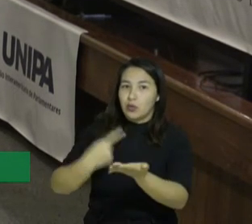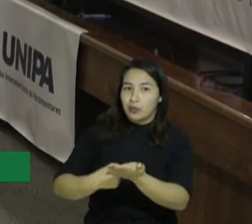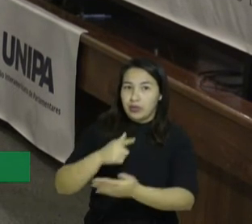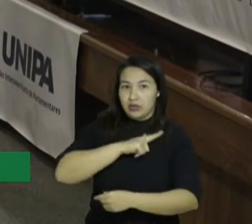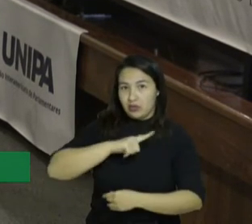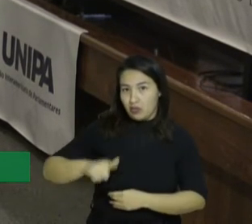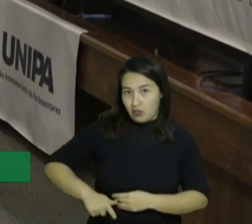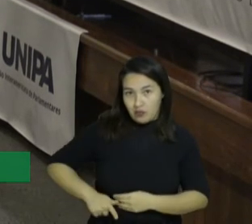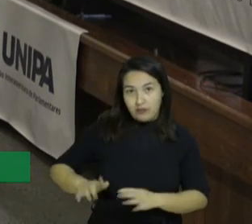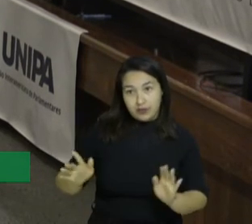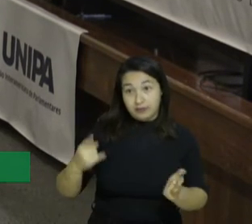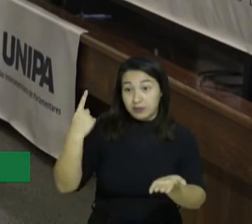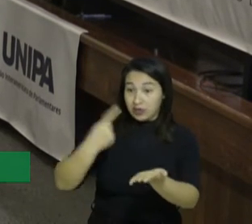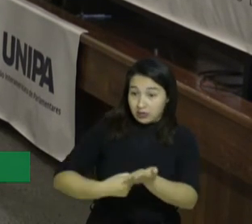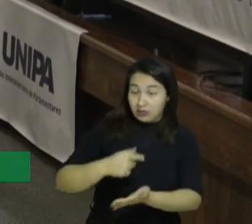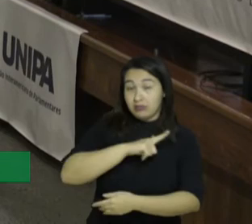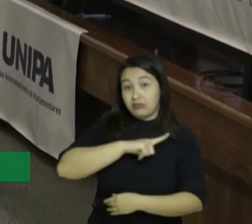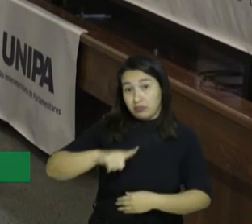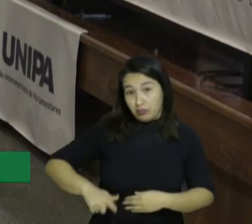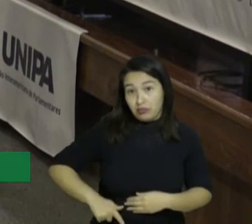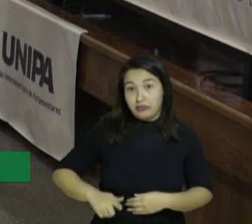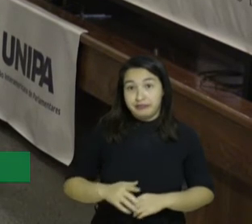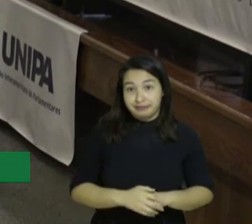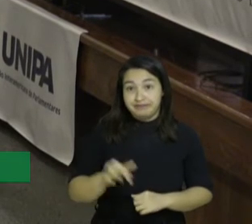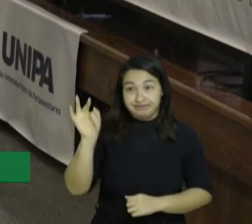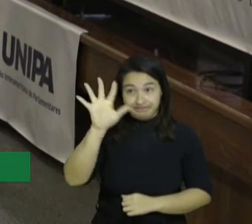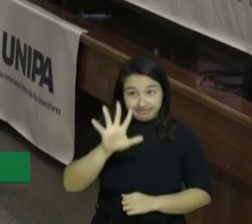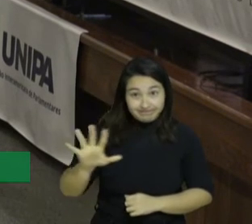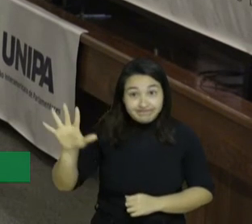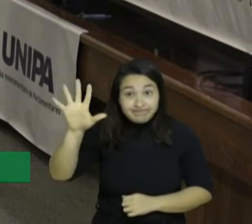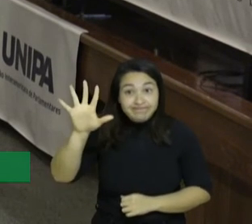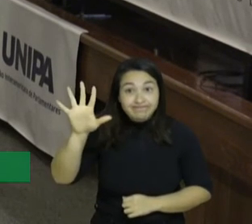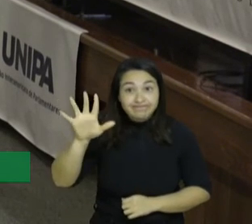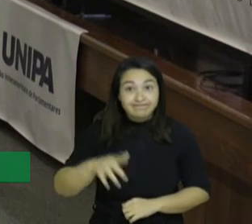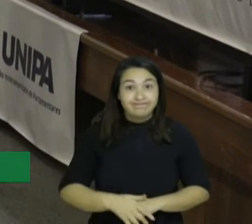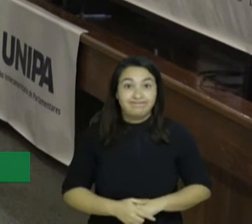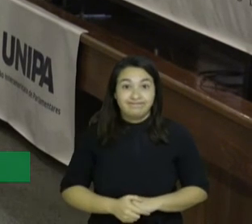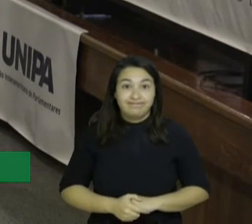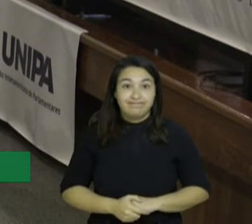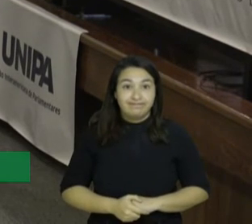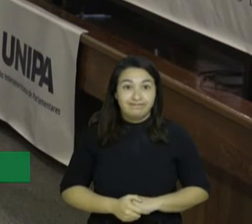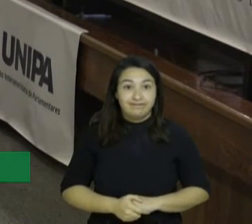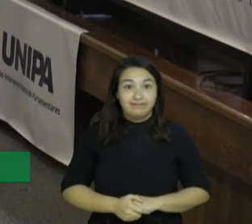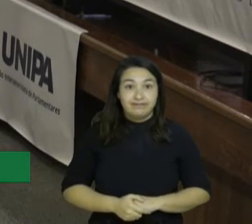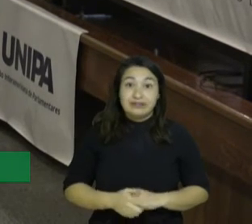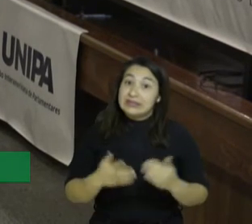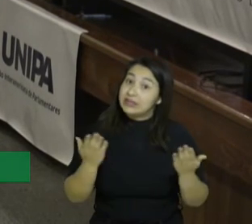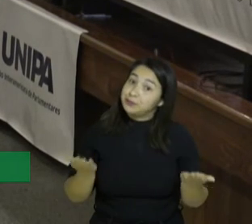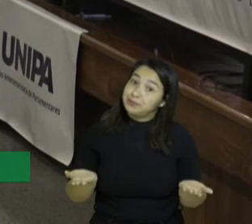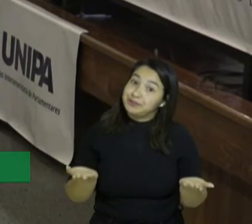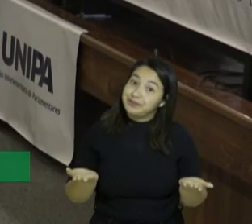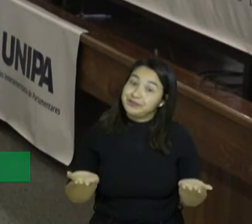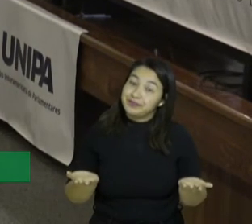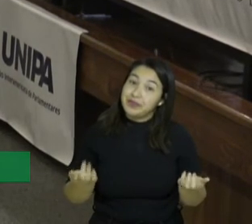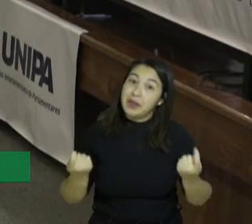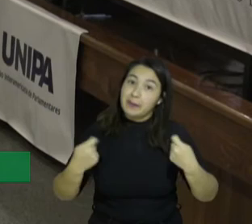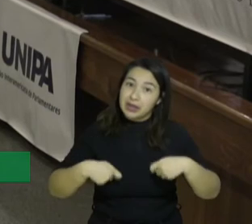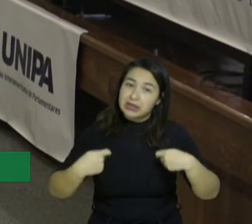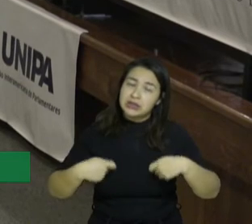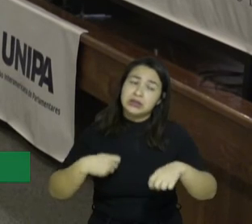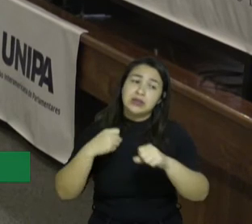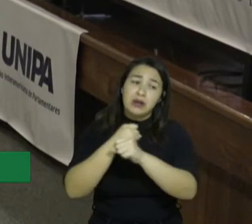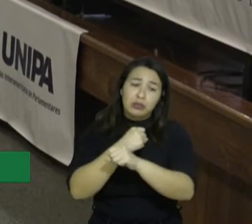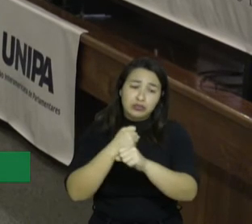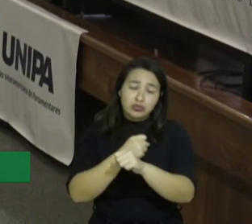acordos são feitos a nível Federal né Então temos que construir gente